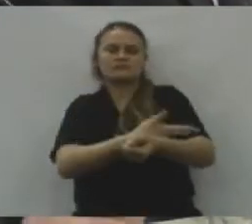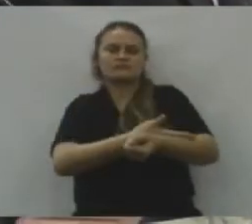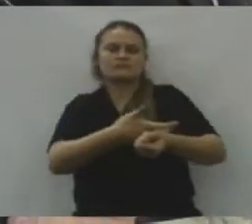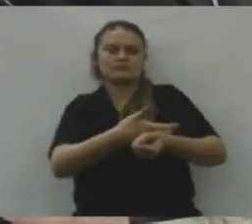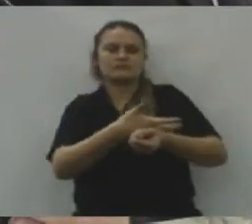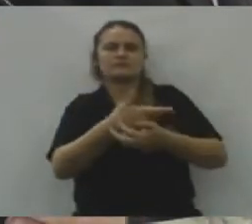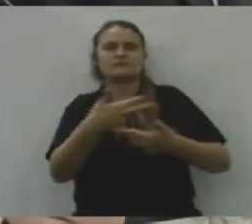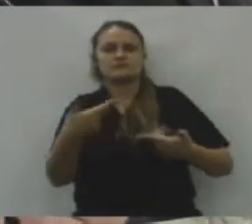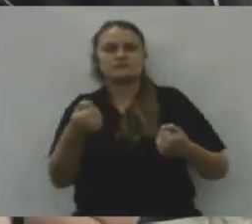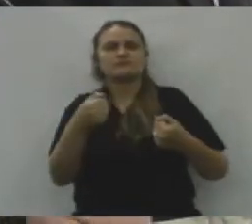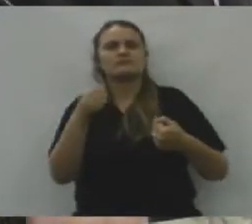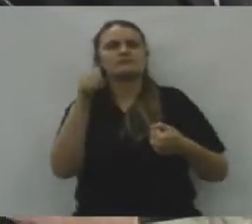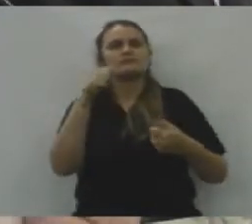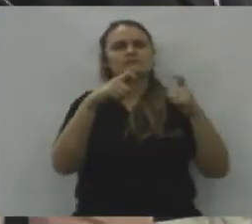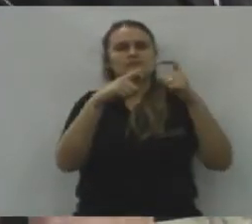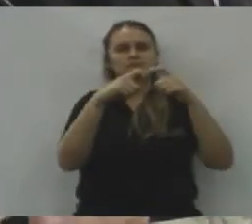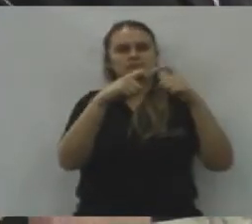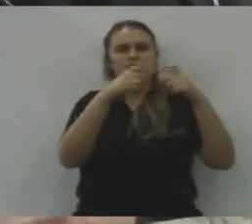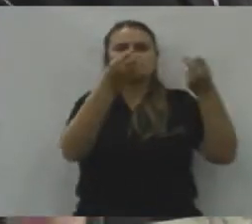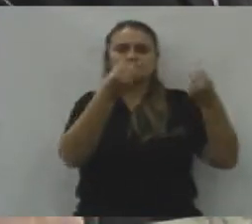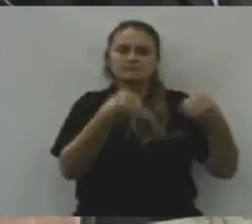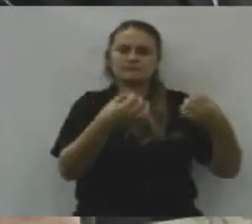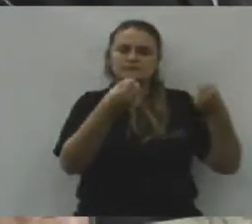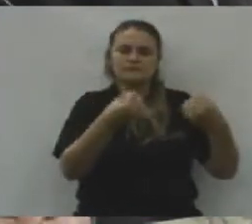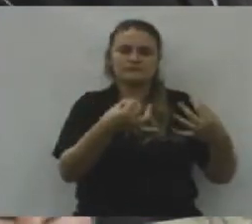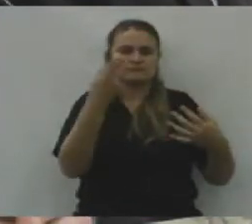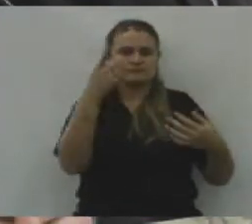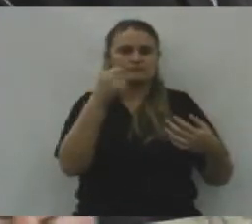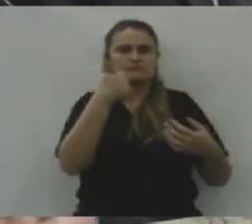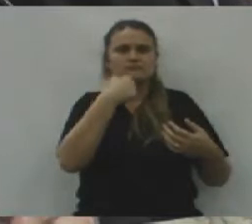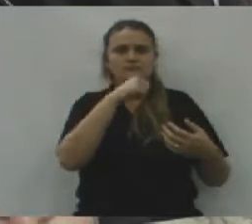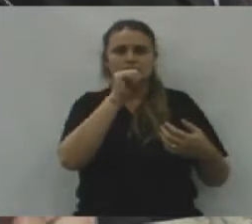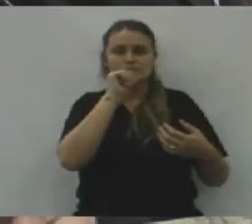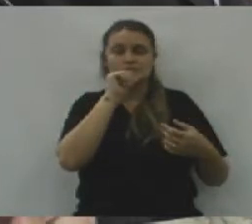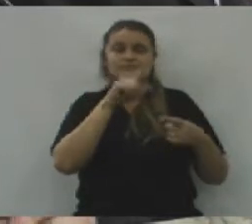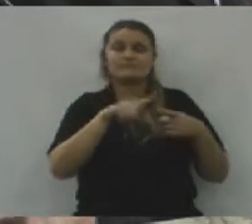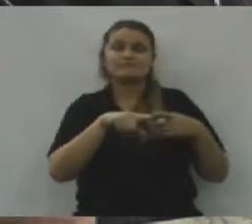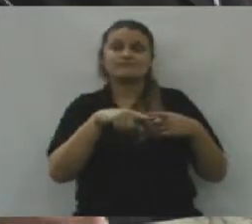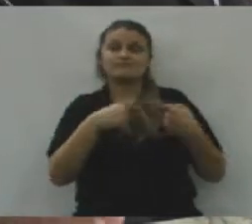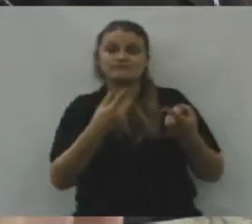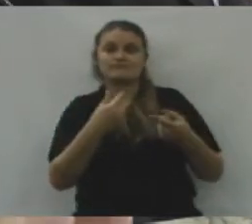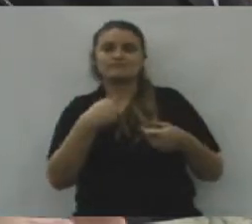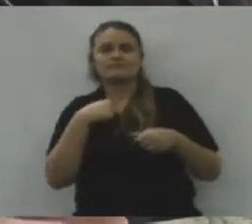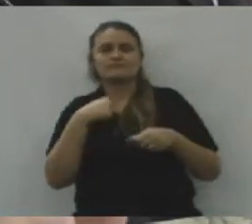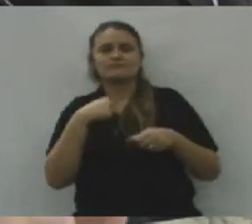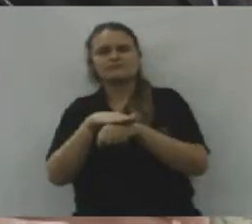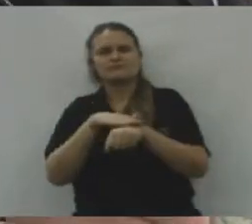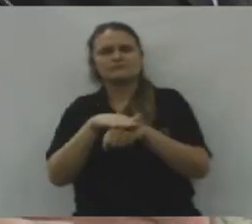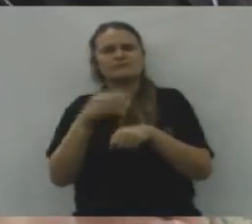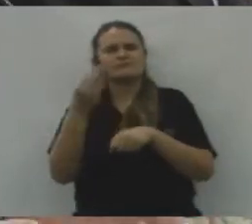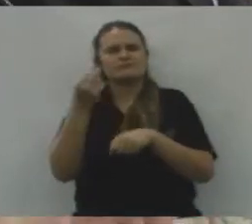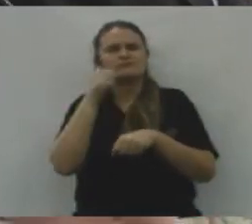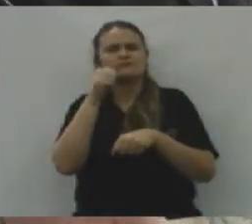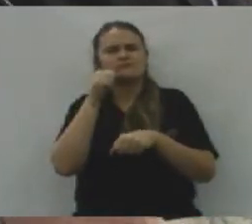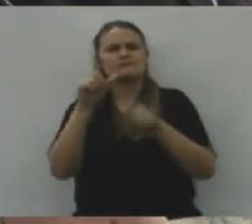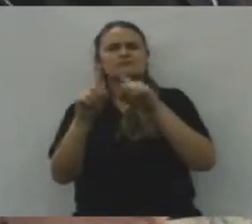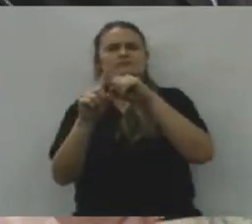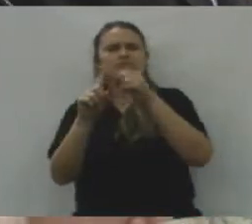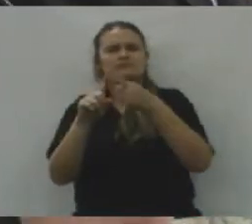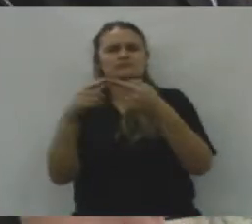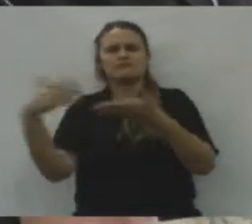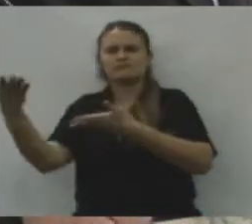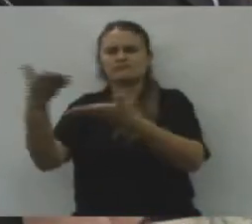pré-natais, tal, feita essa instrução às mães. Mas, ao mesmo tempo, eu conversei com muitas mães de